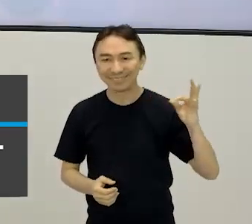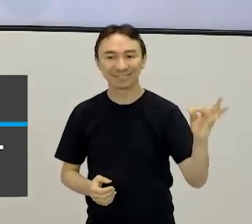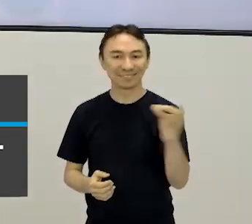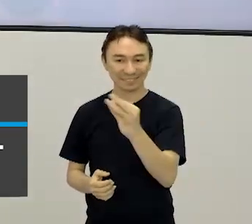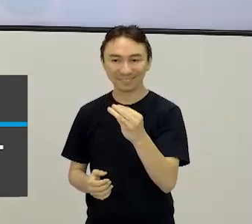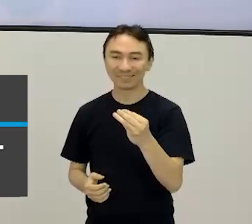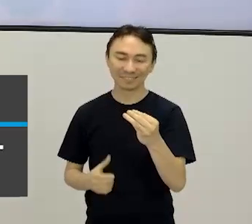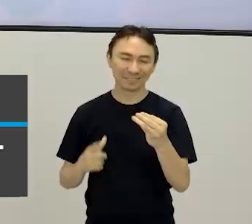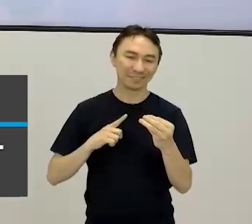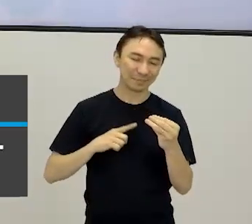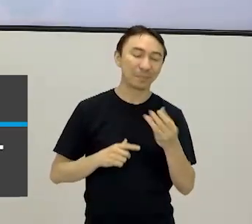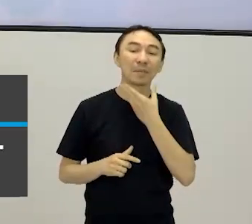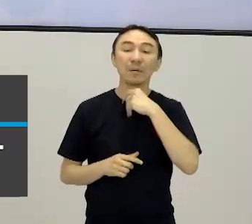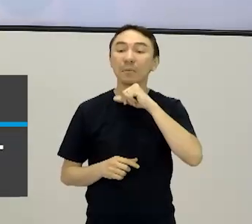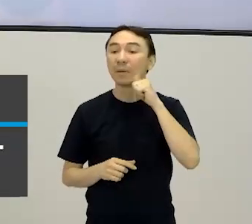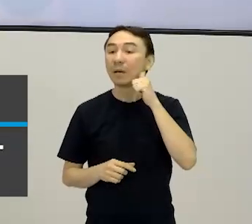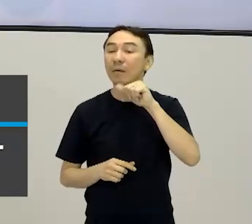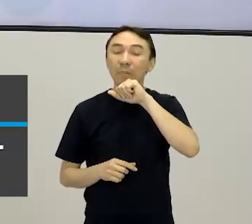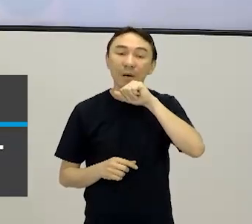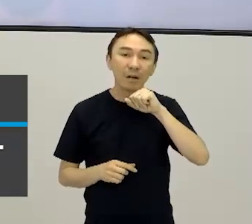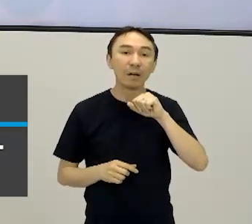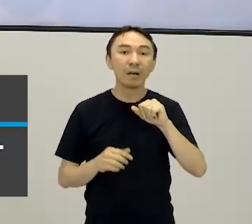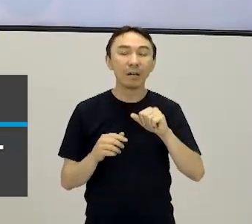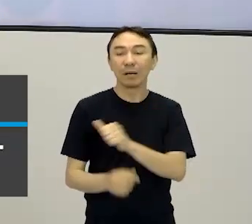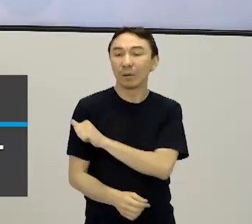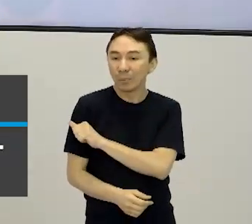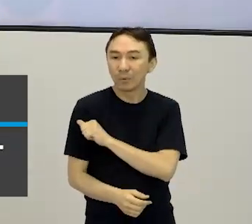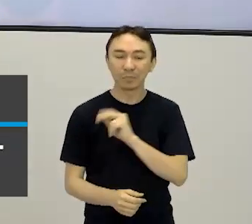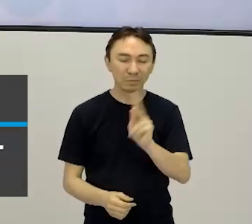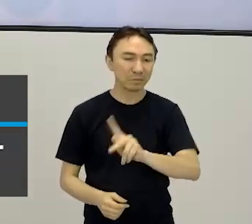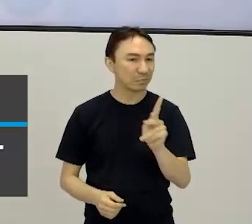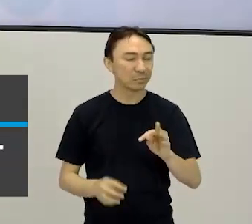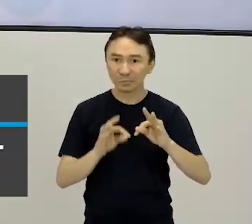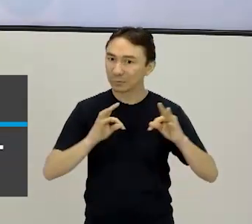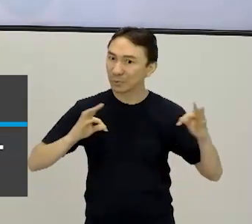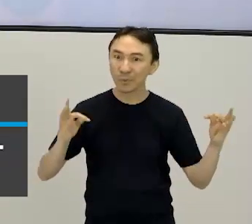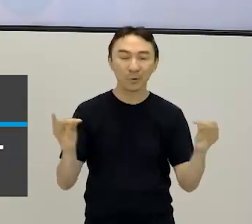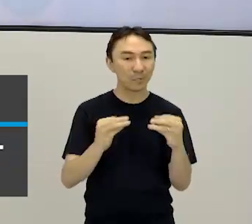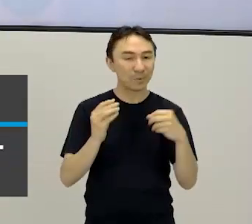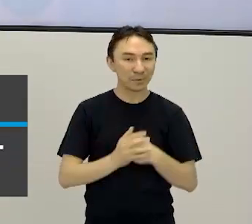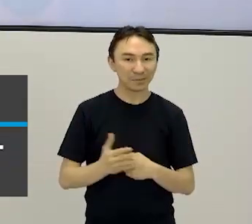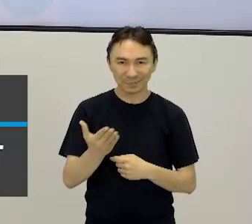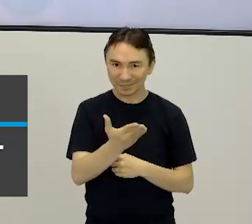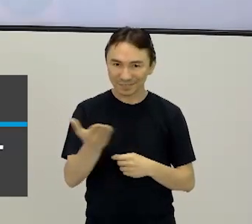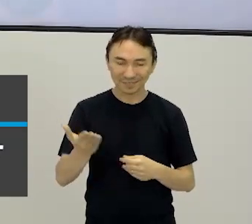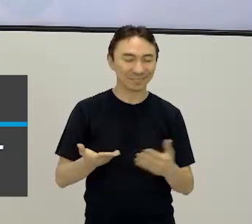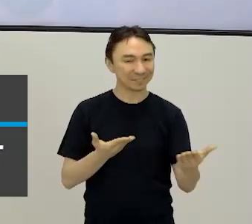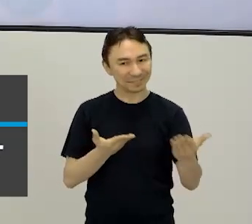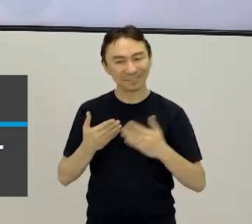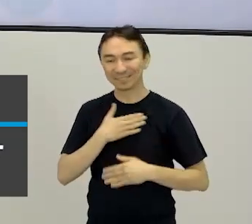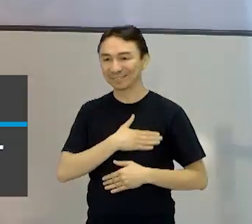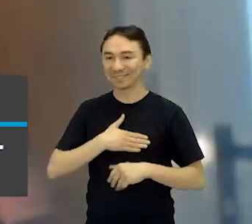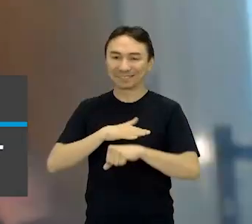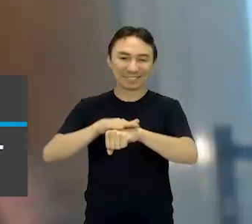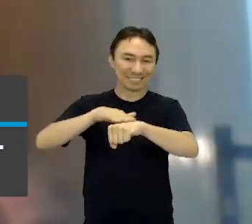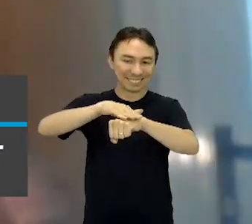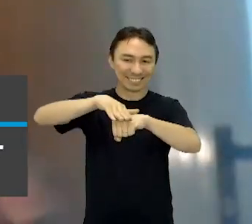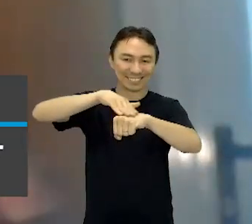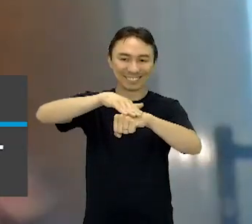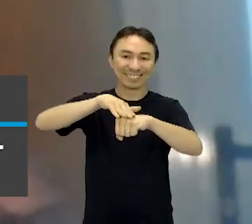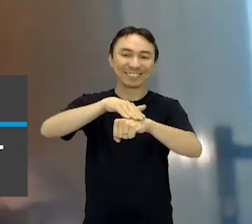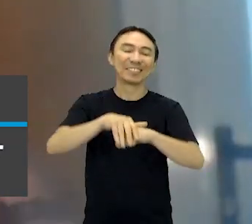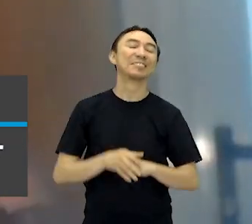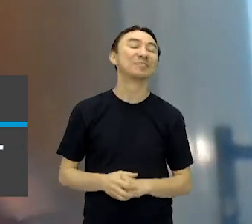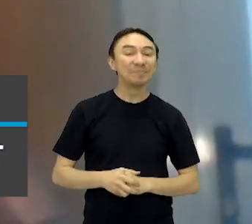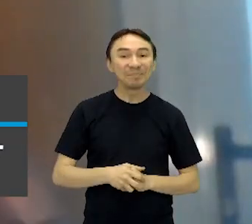acompanhando, pais, professores, alunos responsáveis. Sejam bem-vindos e vamos conversar. Bora